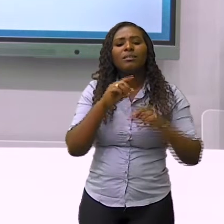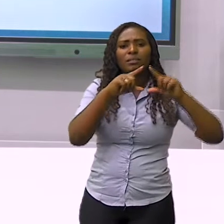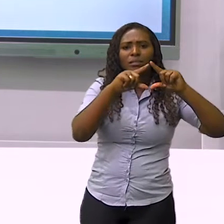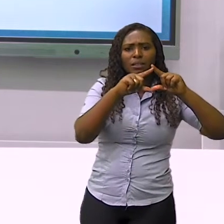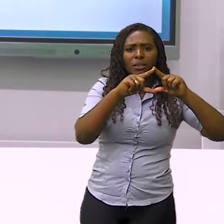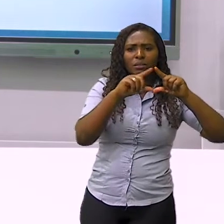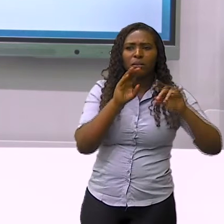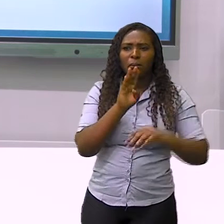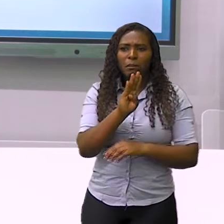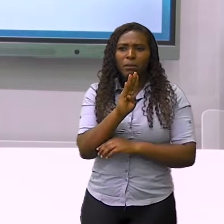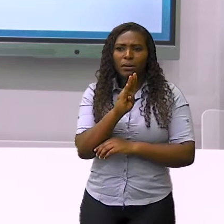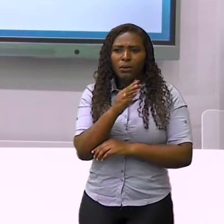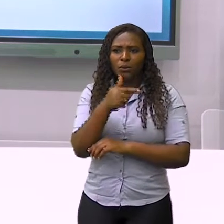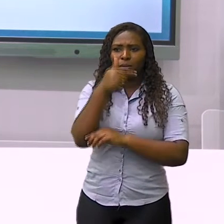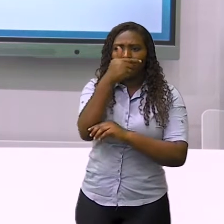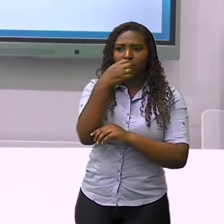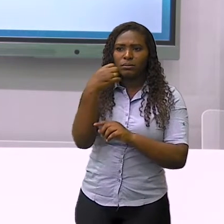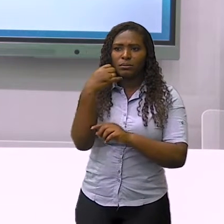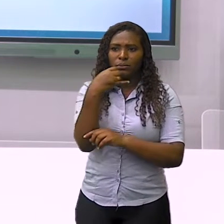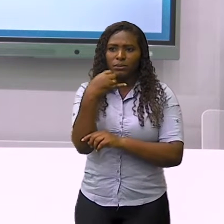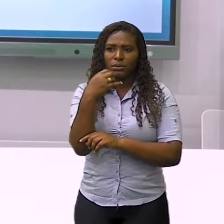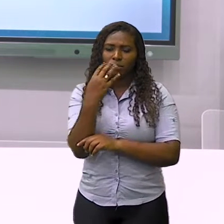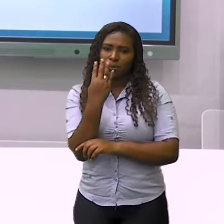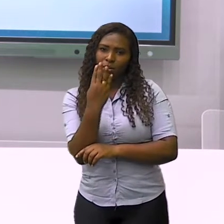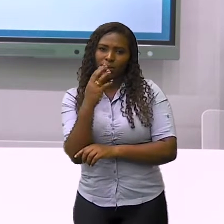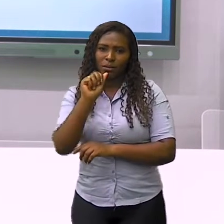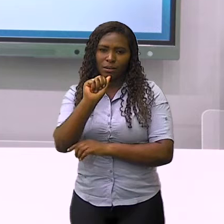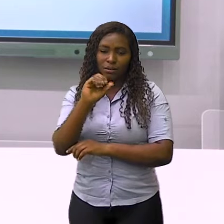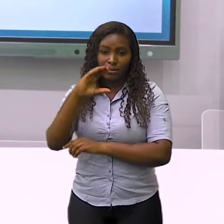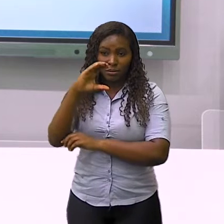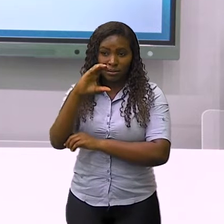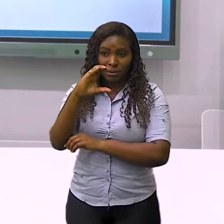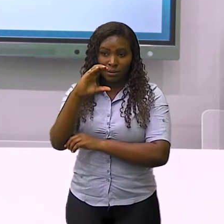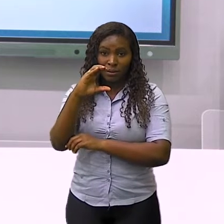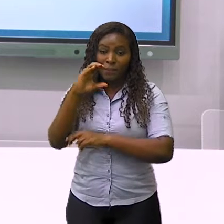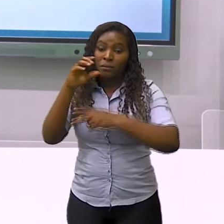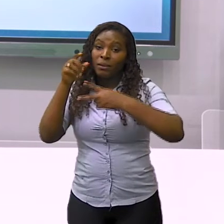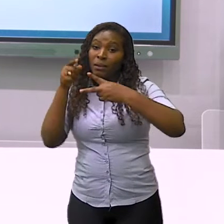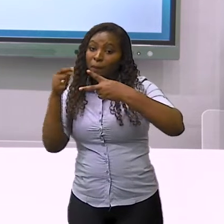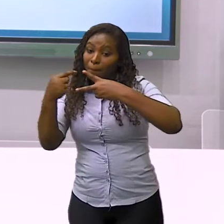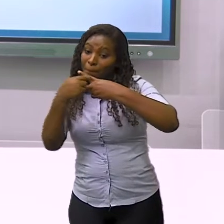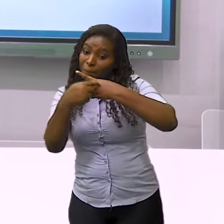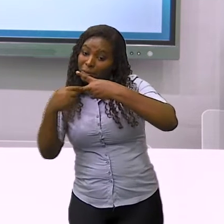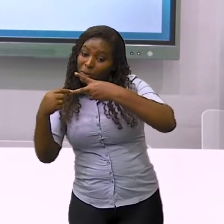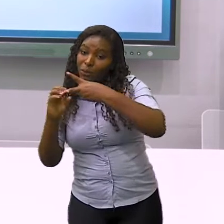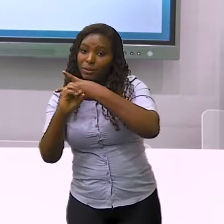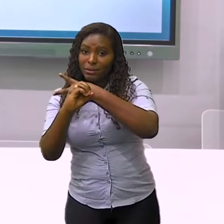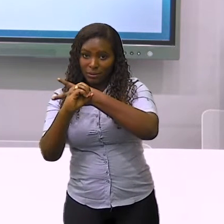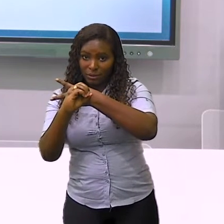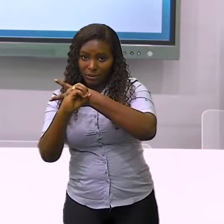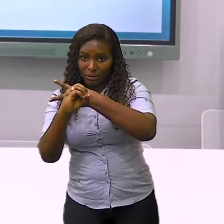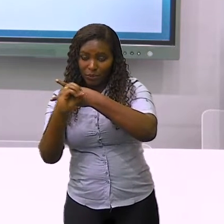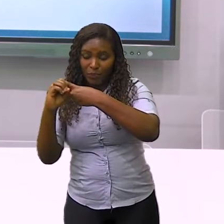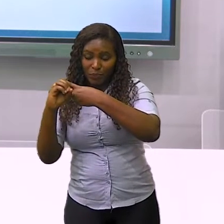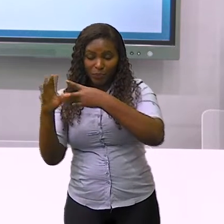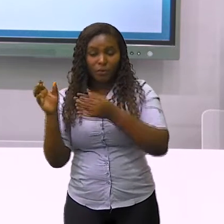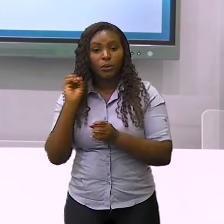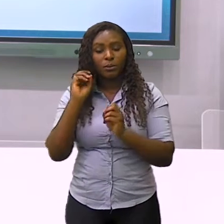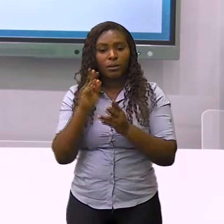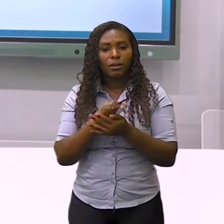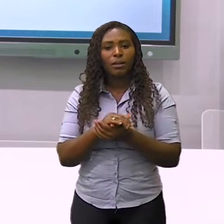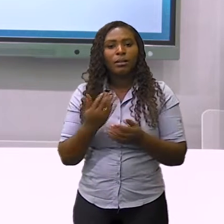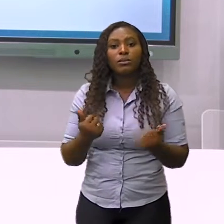Eu só tenho uma única raiz, certo? Muito bem. Vamos continuar.